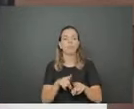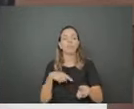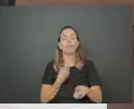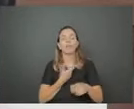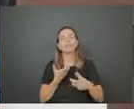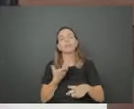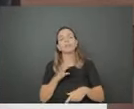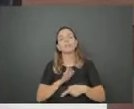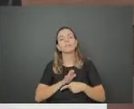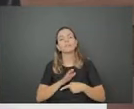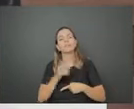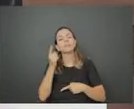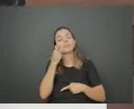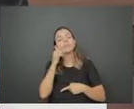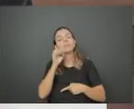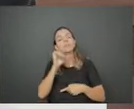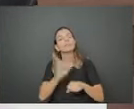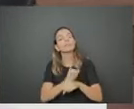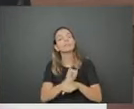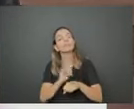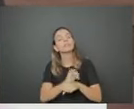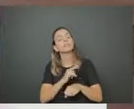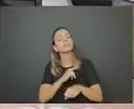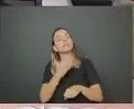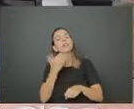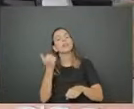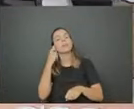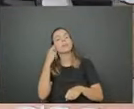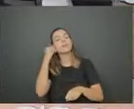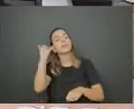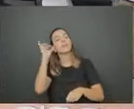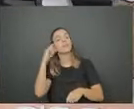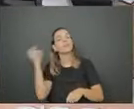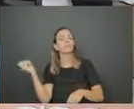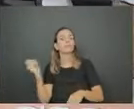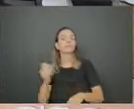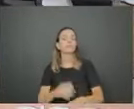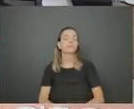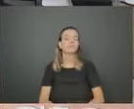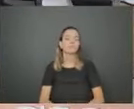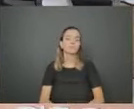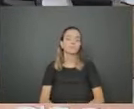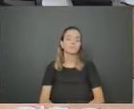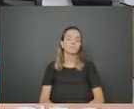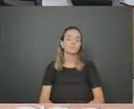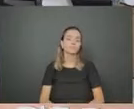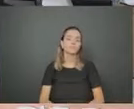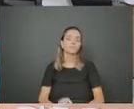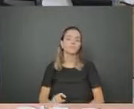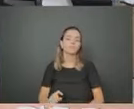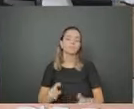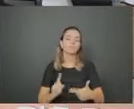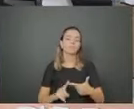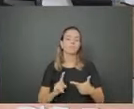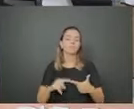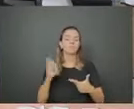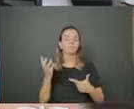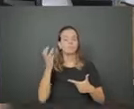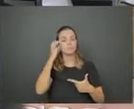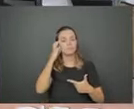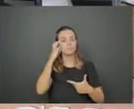aos moradores, principalmente à noite. Obrigado, comandante. Próximo vereador, vereador Dalton Borba.